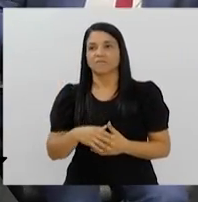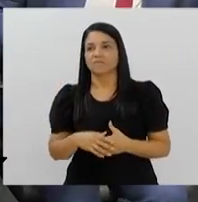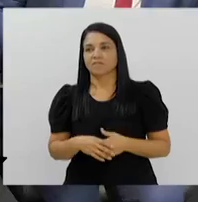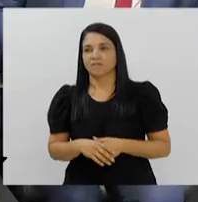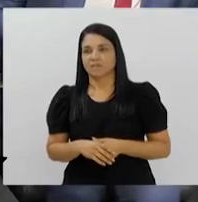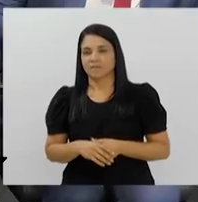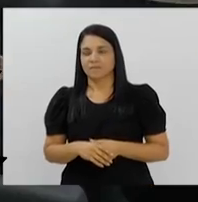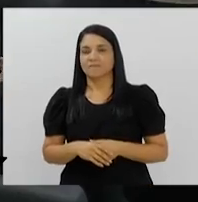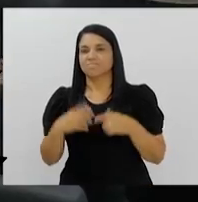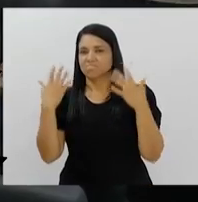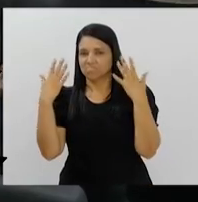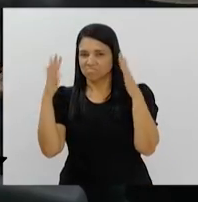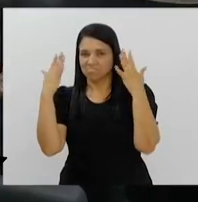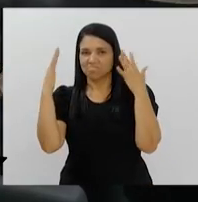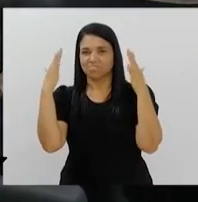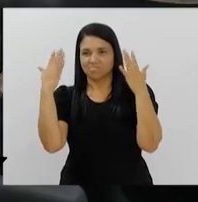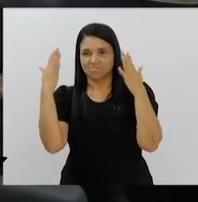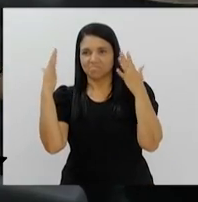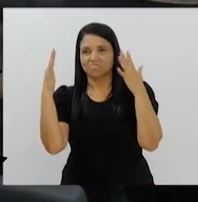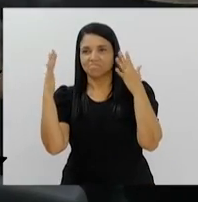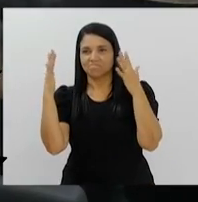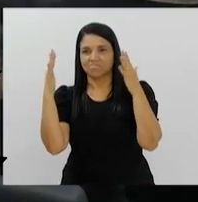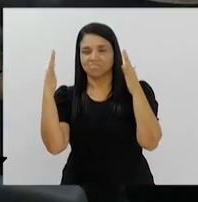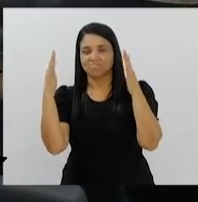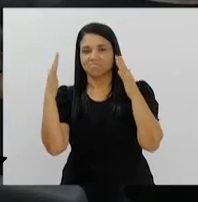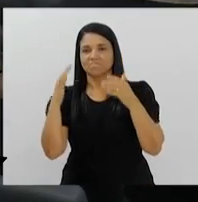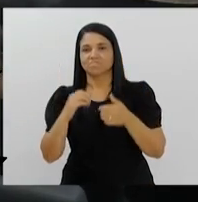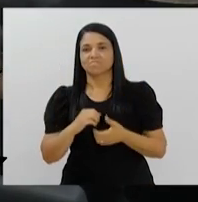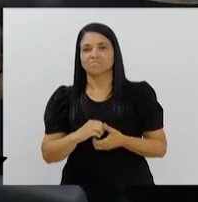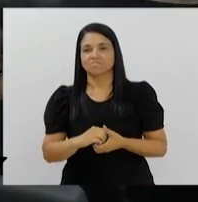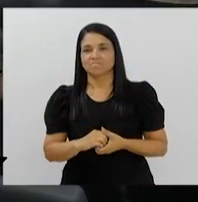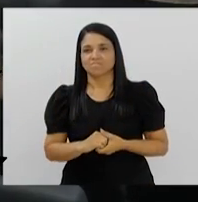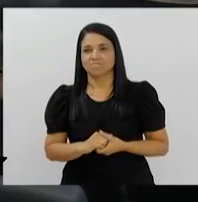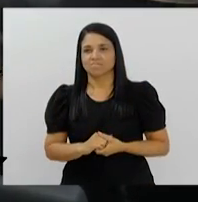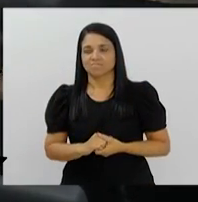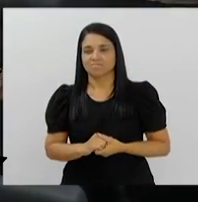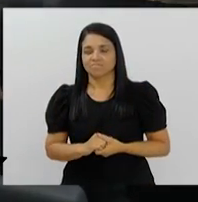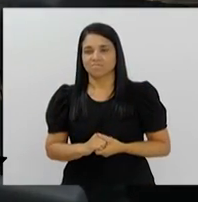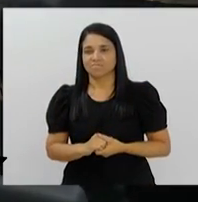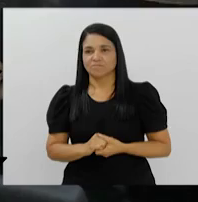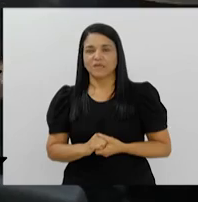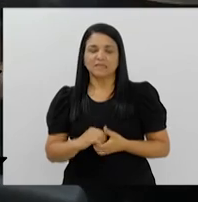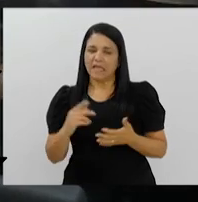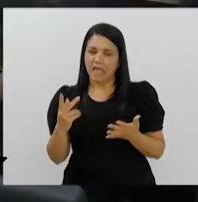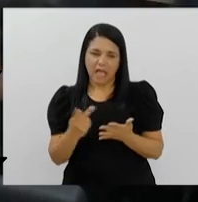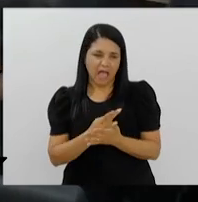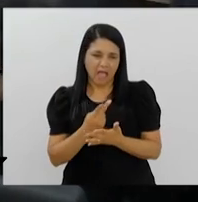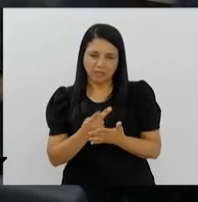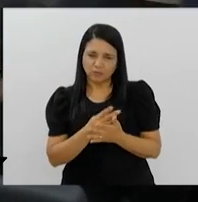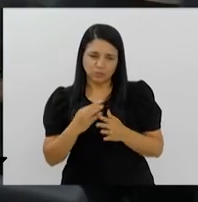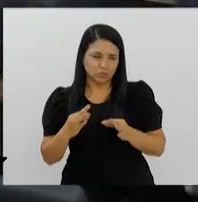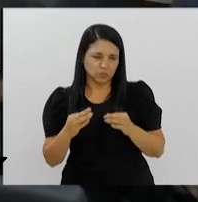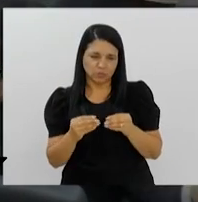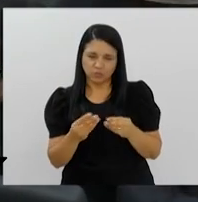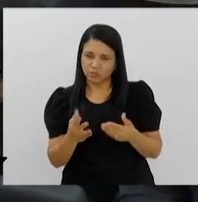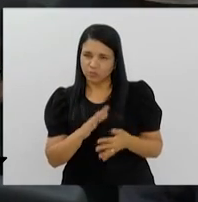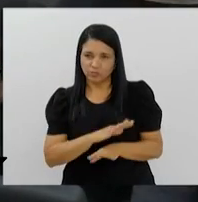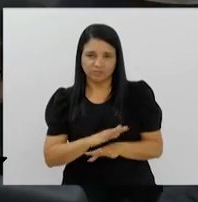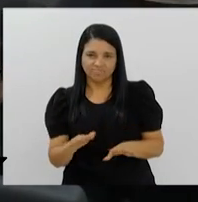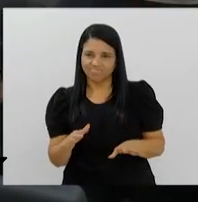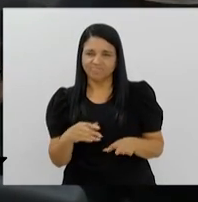Fred bom da rede pescadora sem o prévio aviso tudo isso tá errado vai no aplicativo não